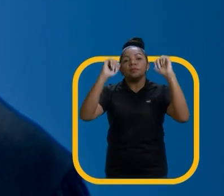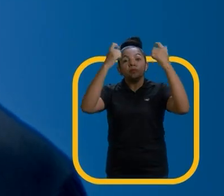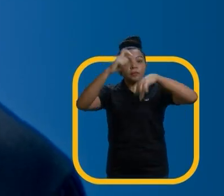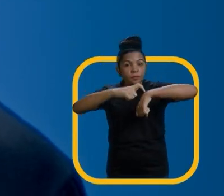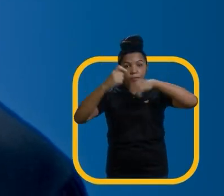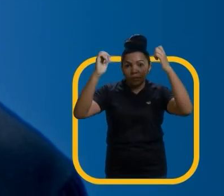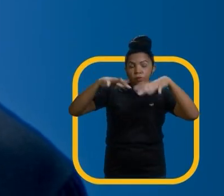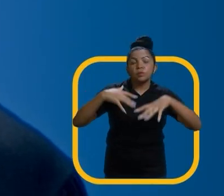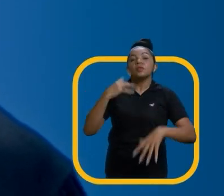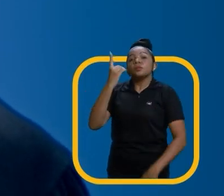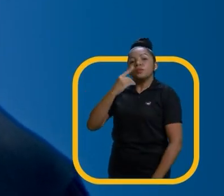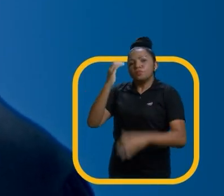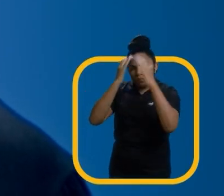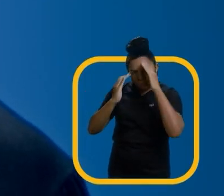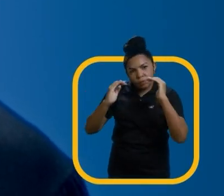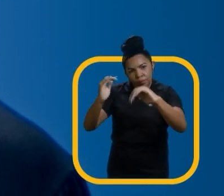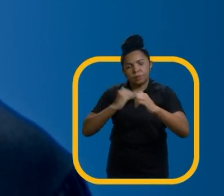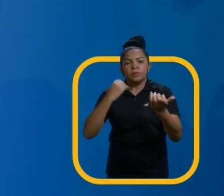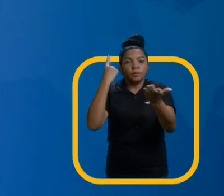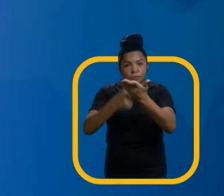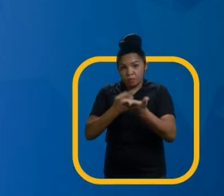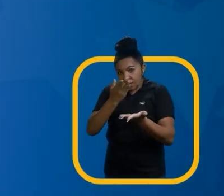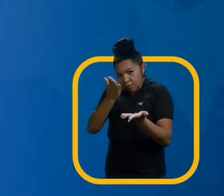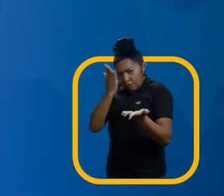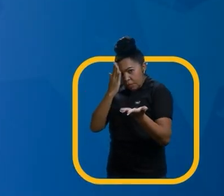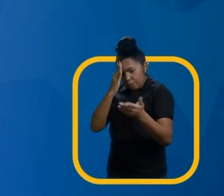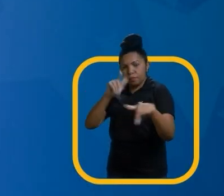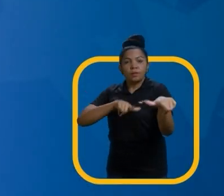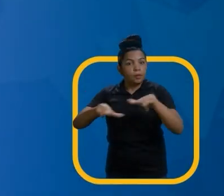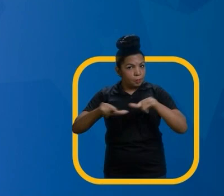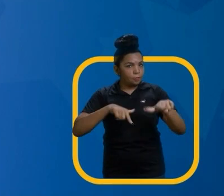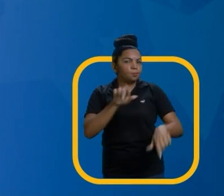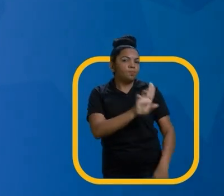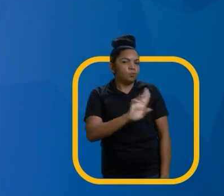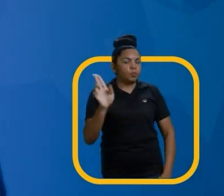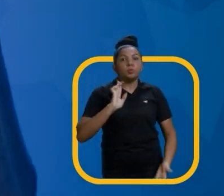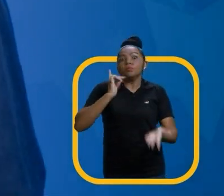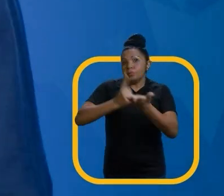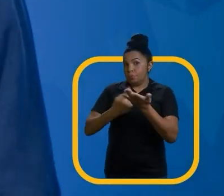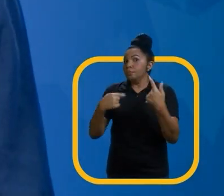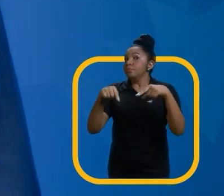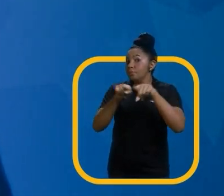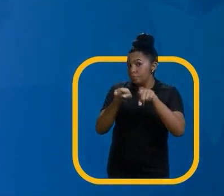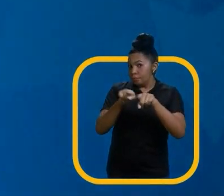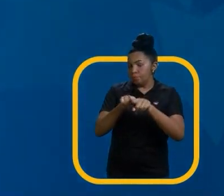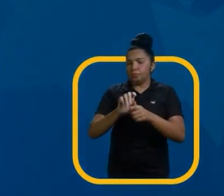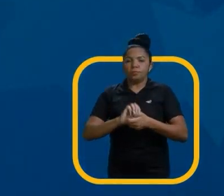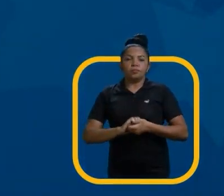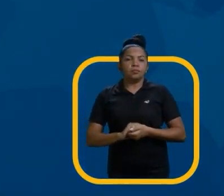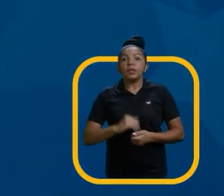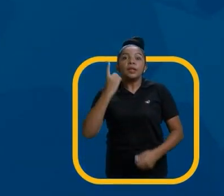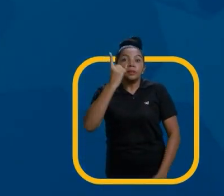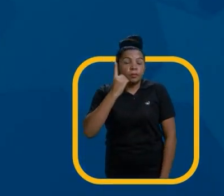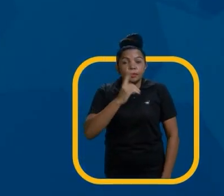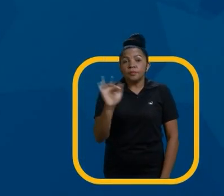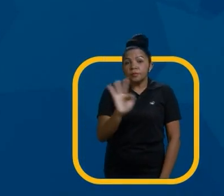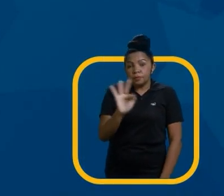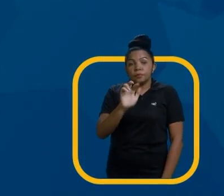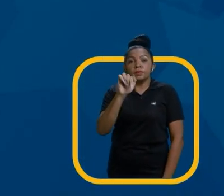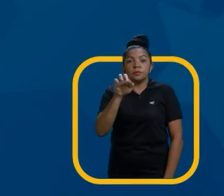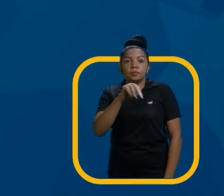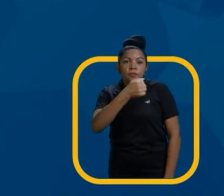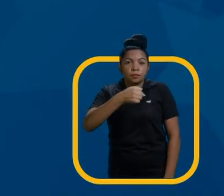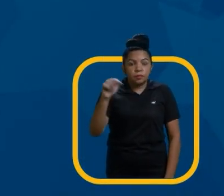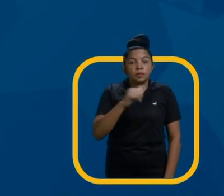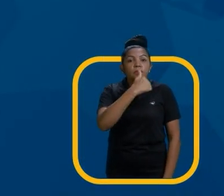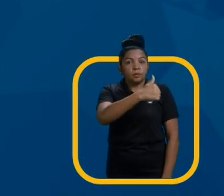inverno? Qual deputado que cumpre cada compromisso? Você sabe, trabalho tem nome, compromisso também. Deputado Federal